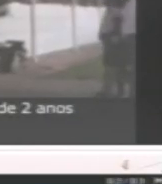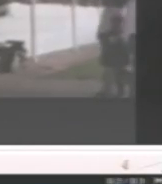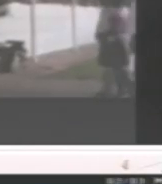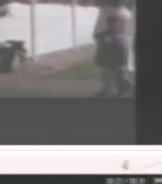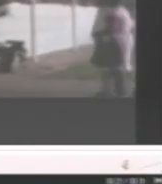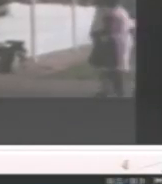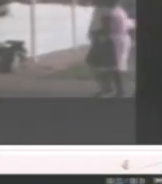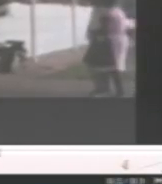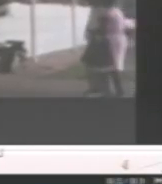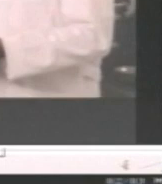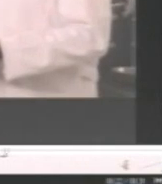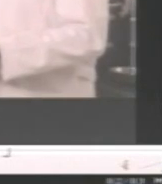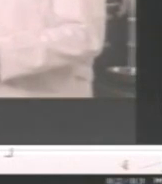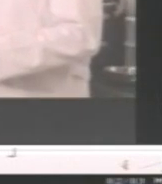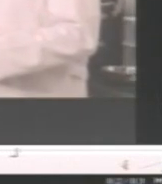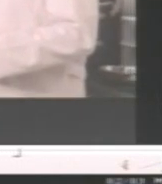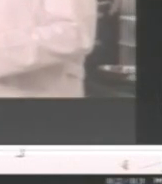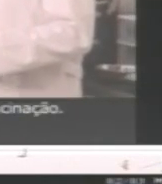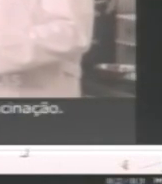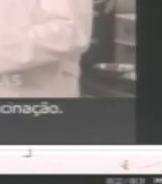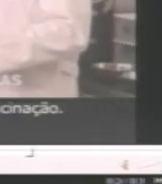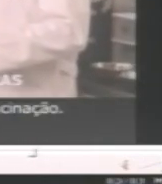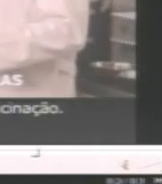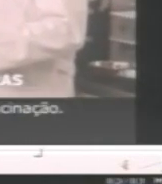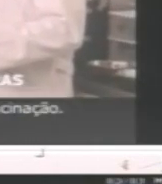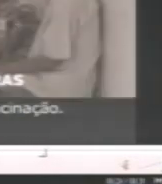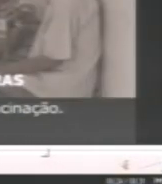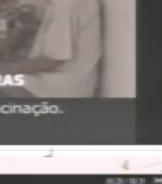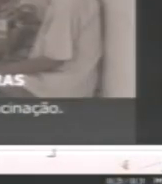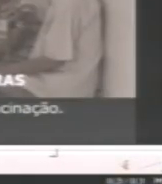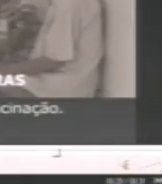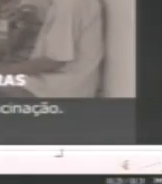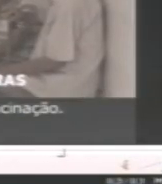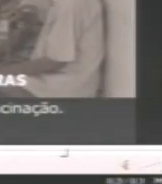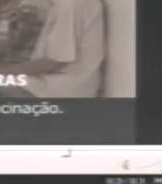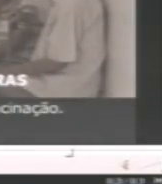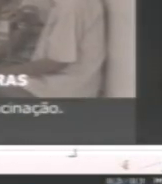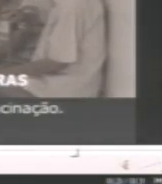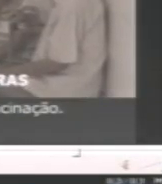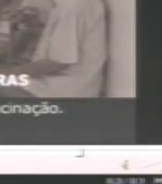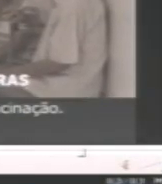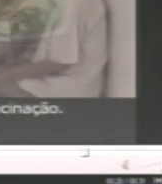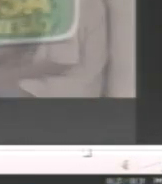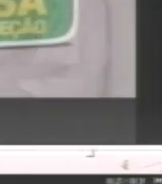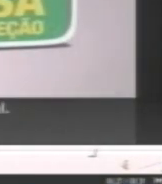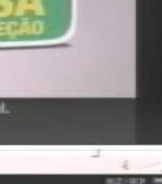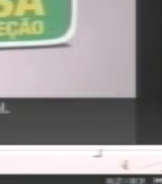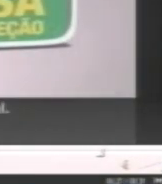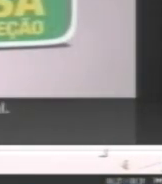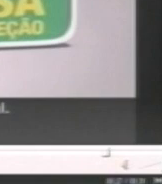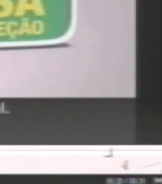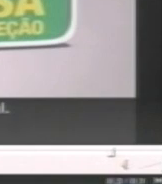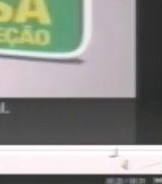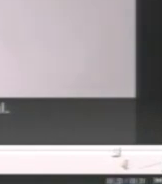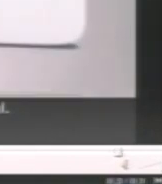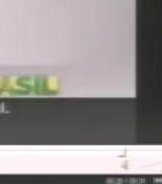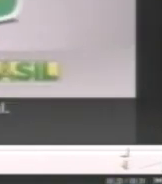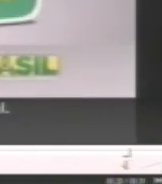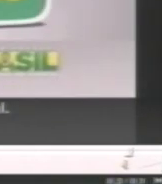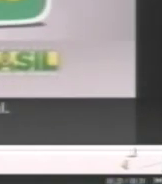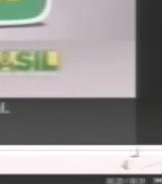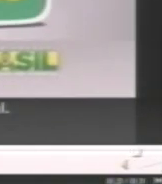anos, devem se vacinar contra a gripe. De 5 a 25 de maio, procure um posto de vacinação. Ministério da